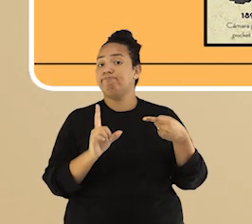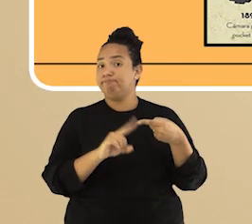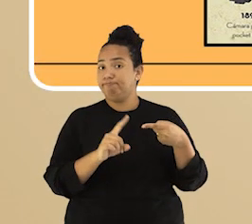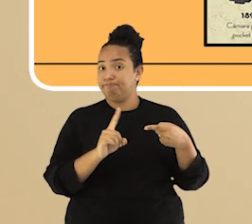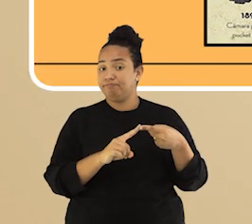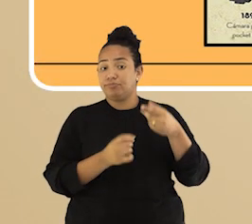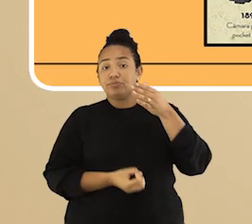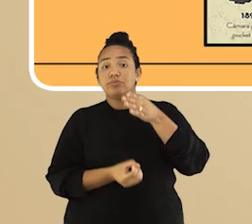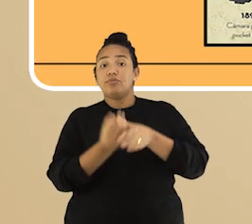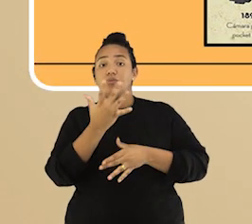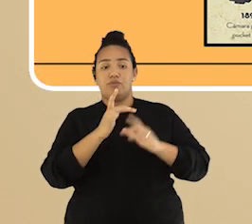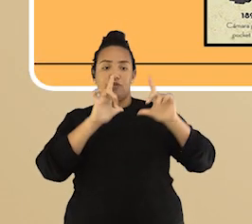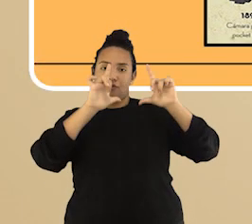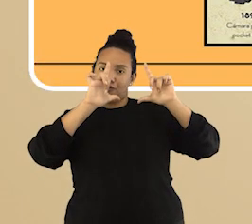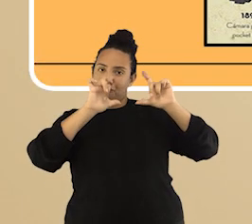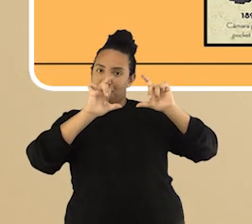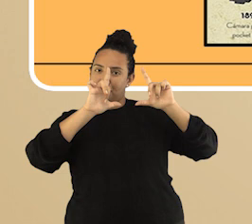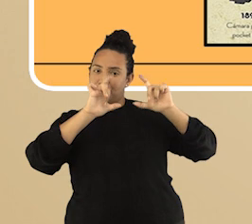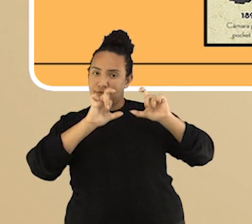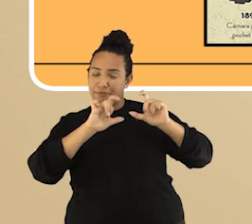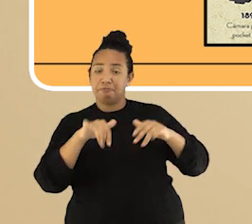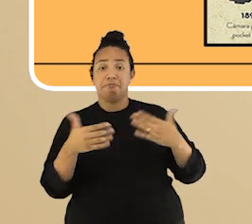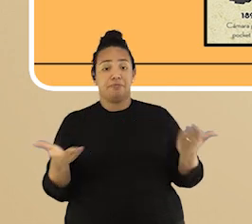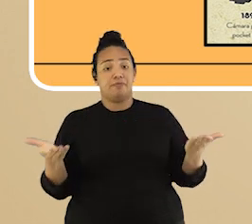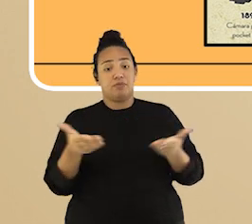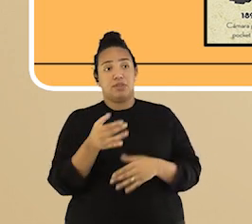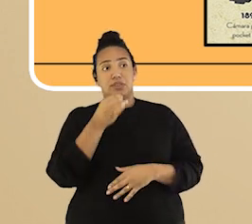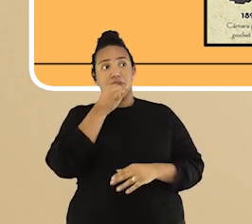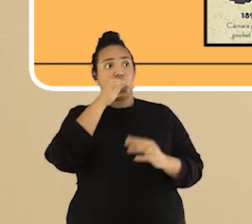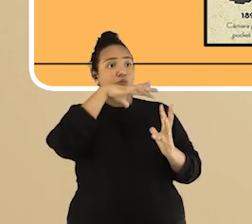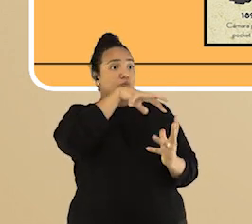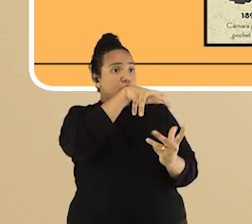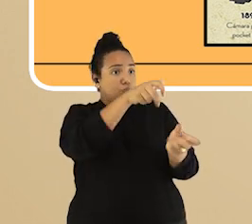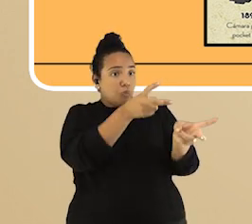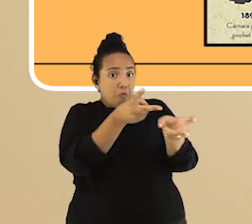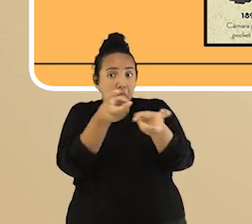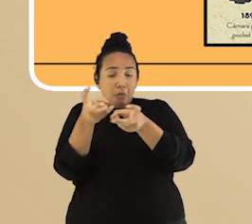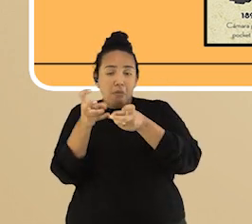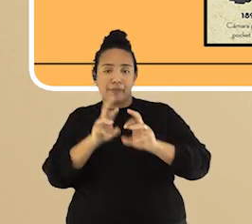da fotografia para mudar a forma de enxergar o mundo. Com a